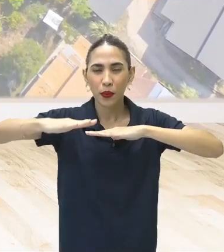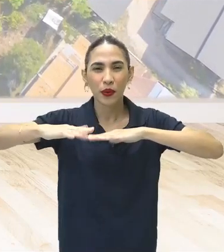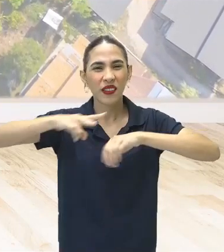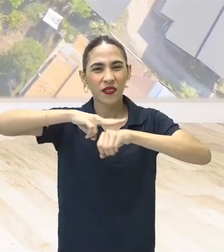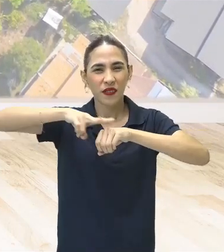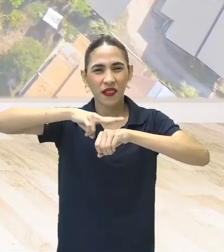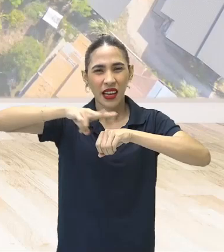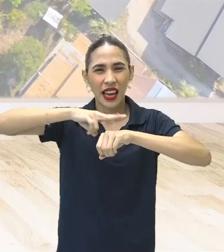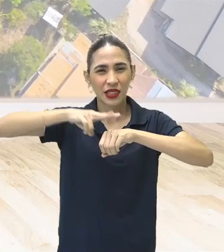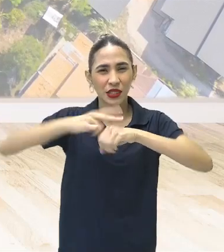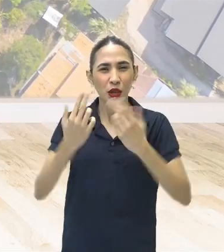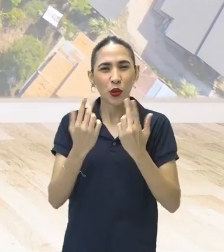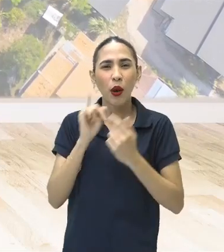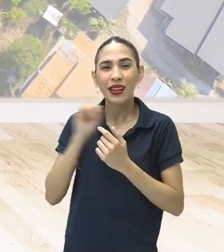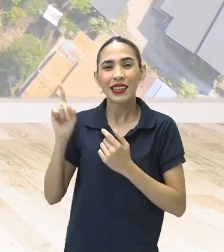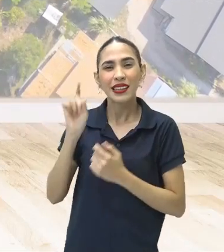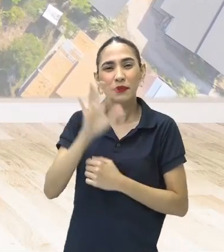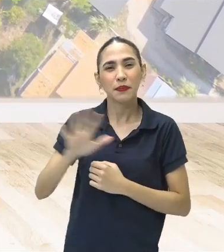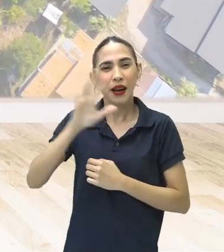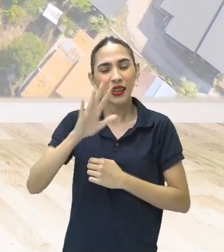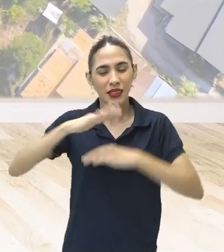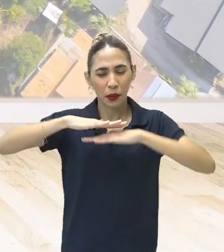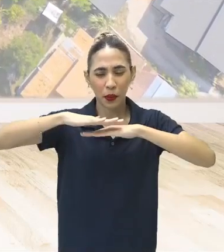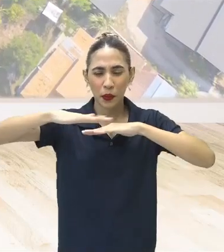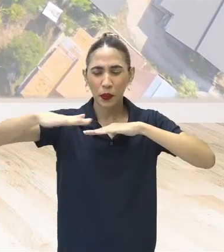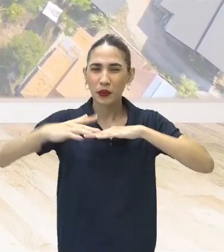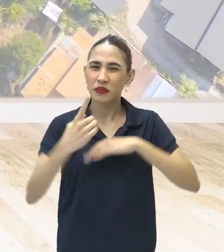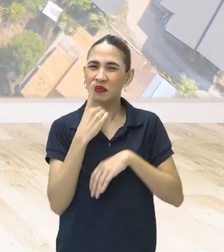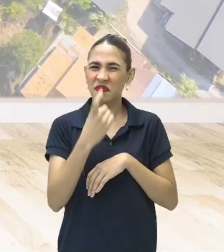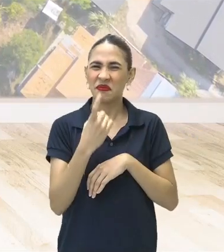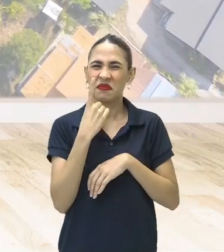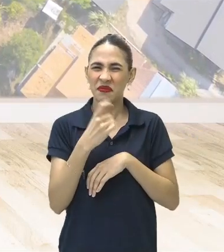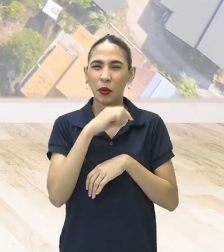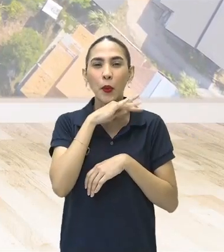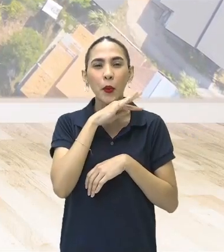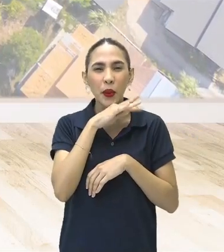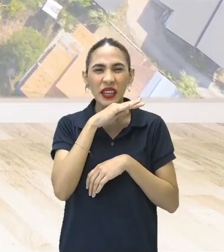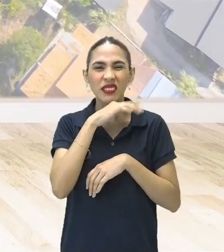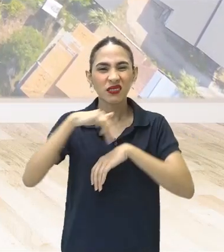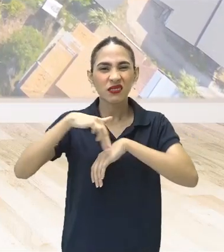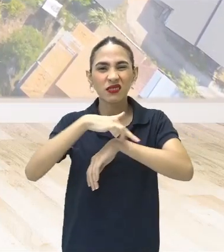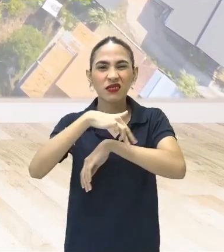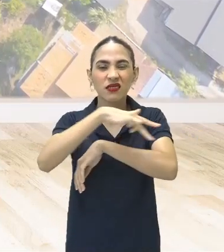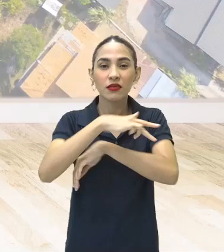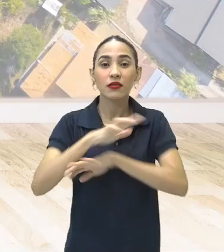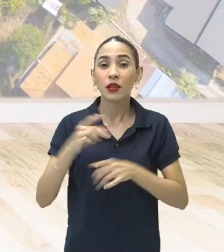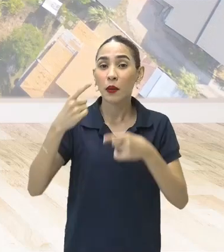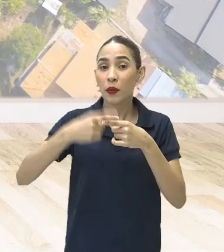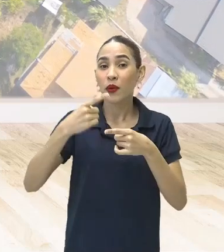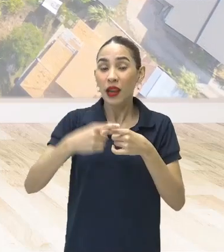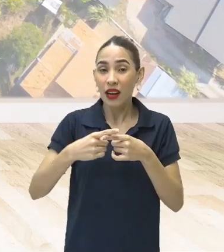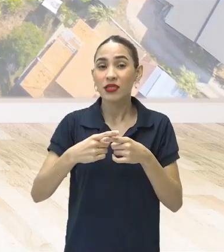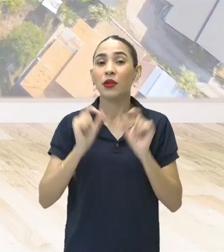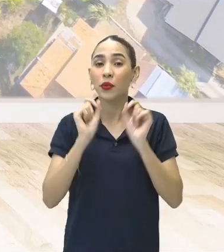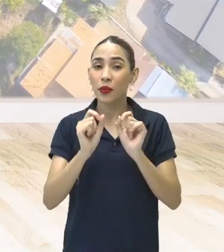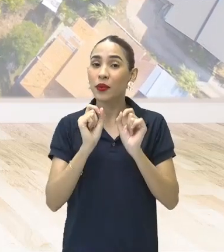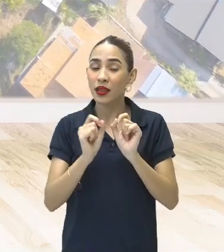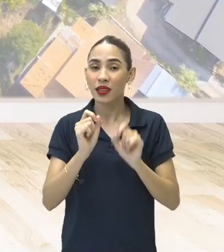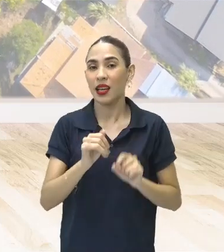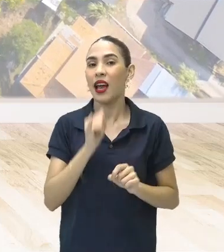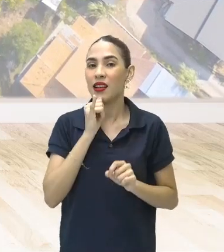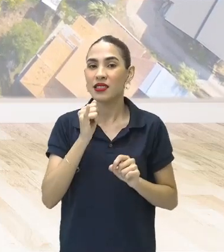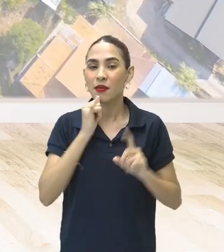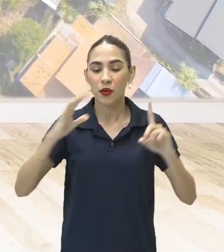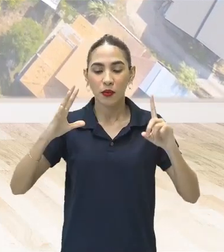aquela camada verde, a gente percebe o mau cheiro quando a gente passa, por causa daí da demanda